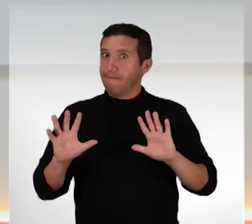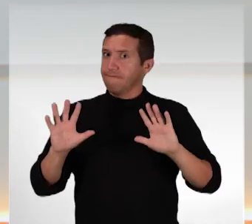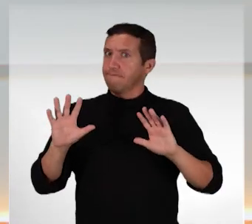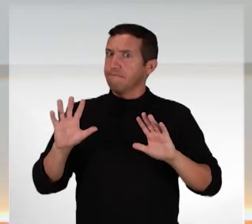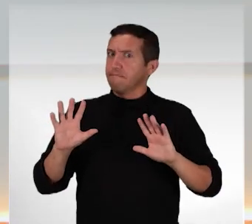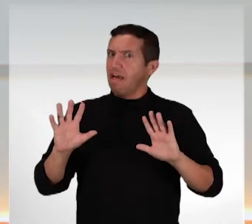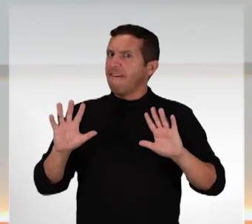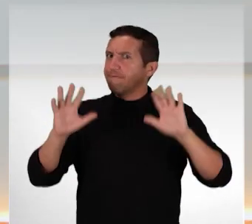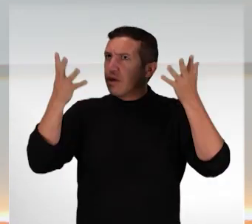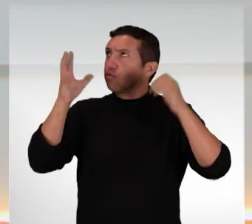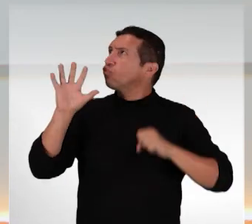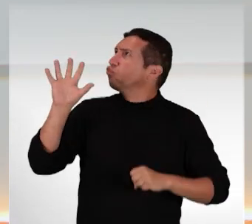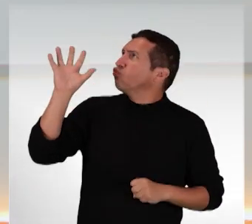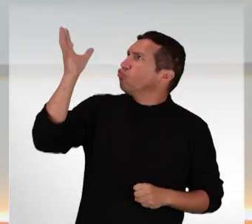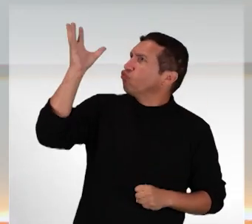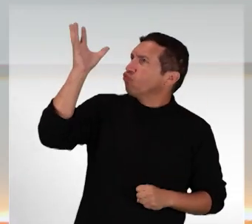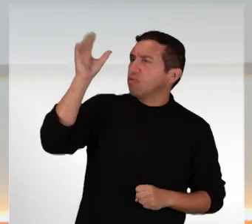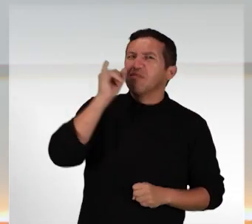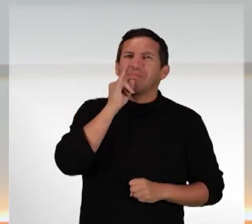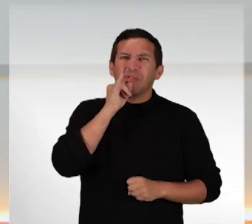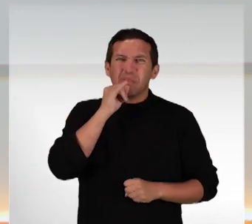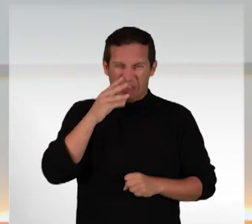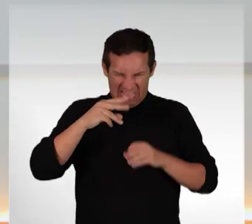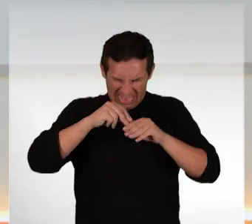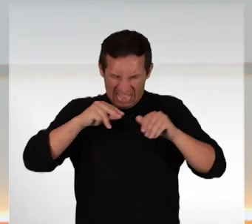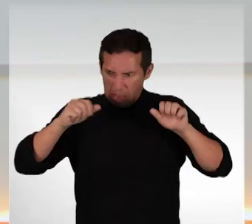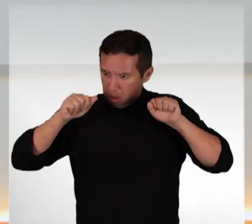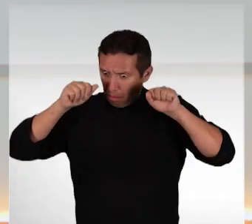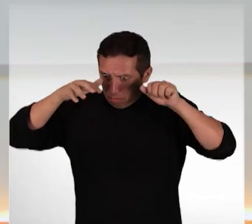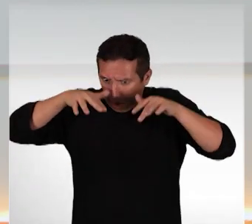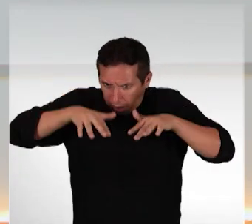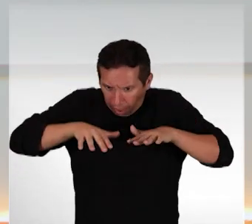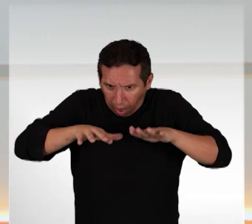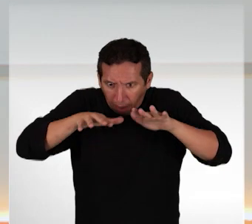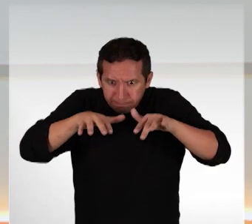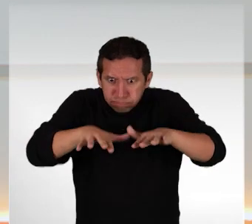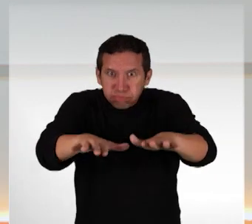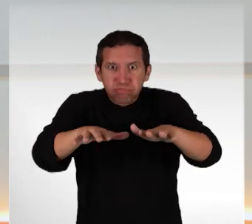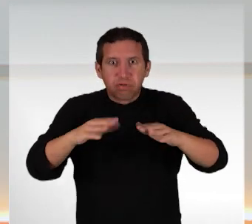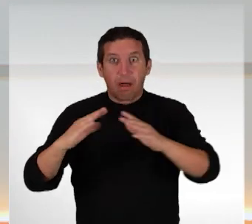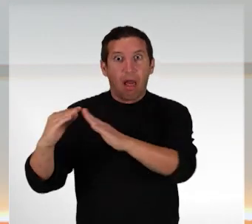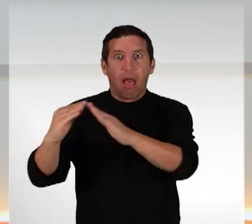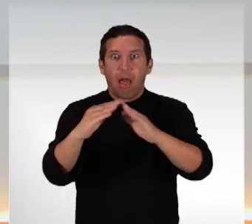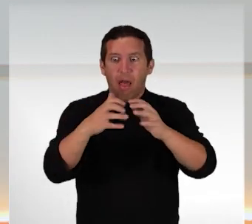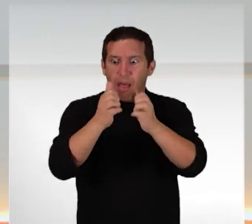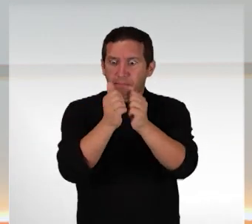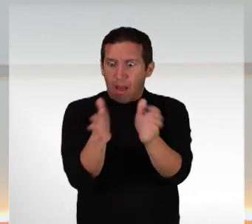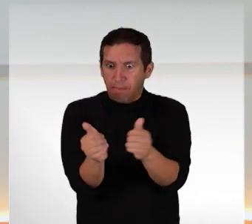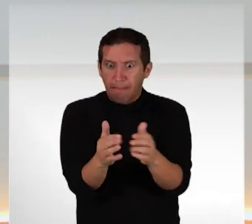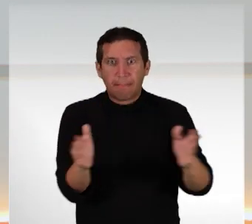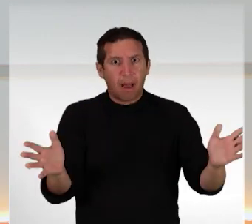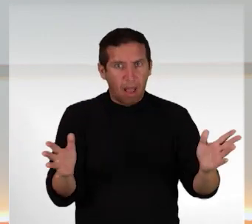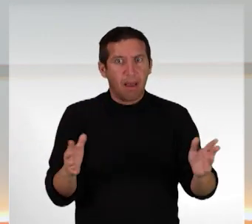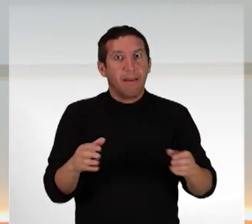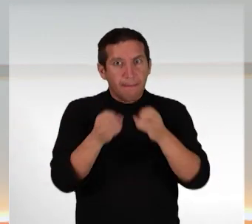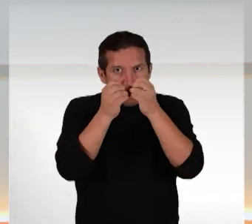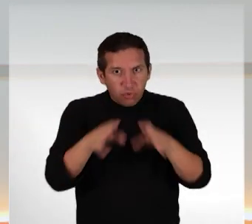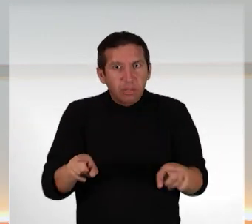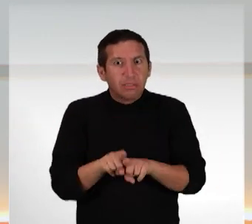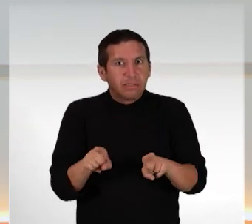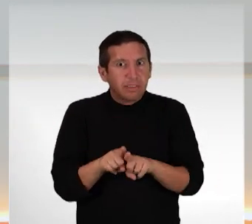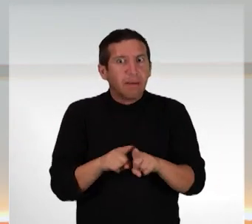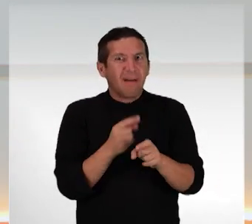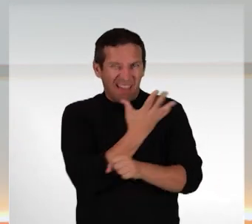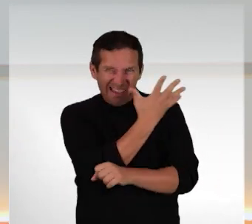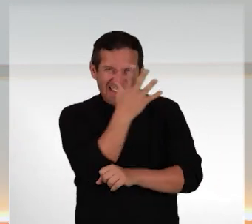Eventos climáticos extremos, como deslizamentos de terra, causam graves impactos não só ao meio ambiente, mas